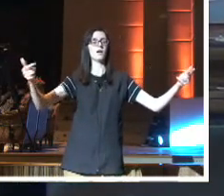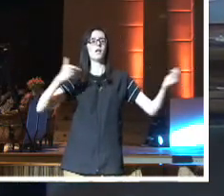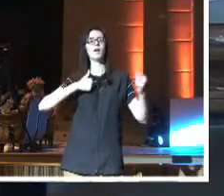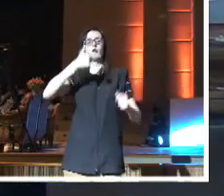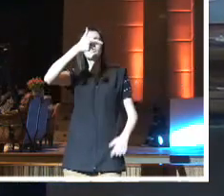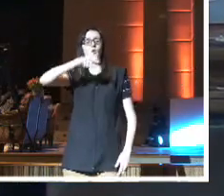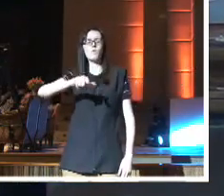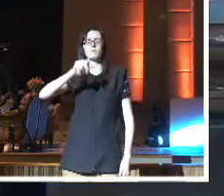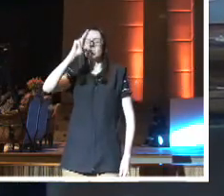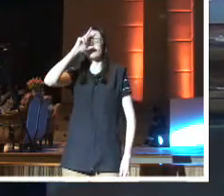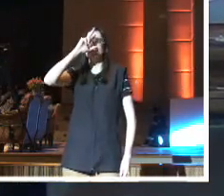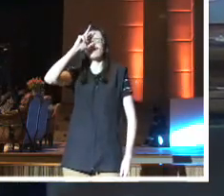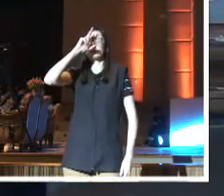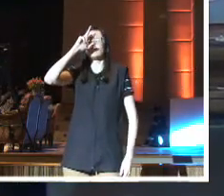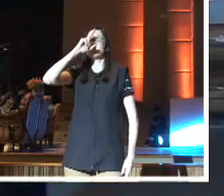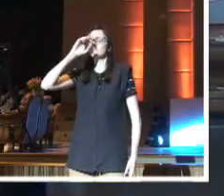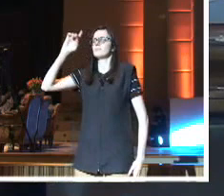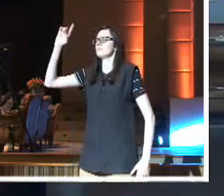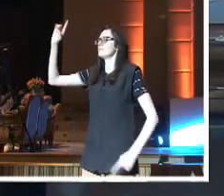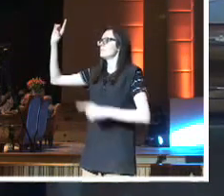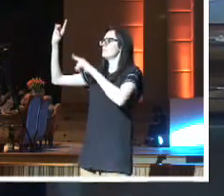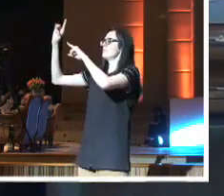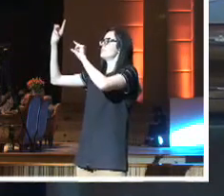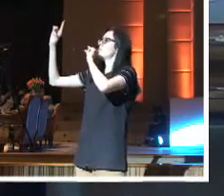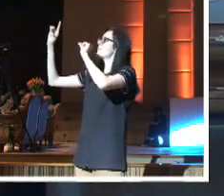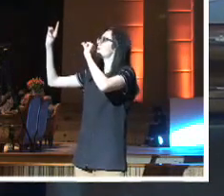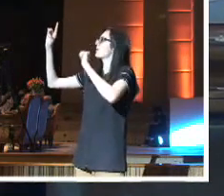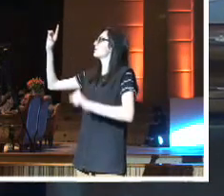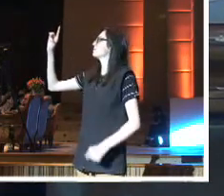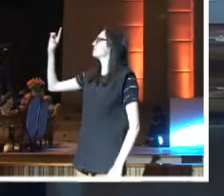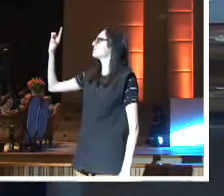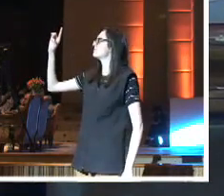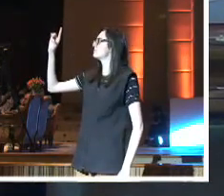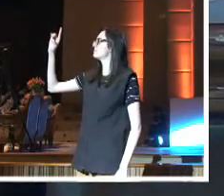trazer à memória quem é o meu Deus.